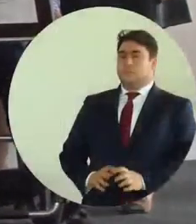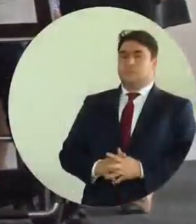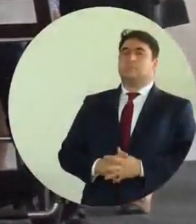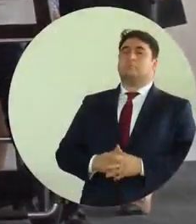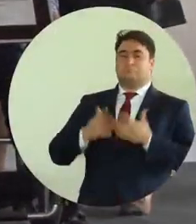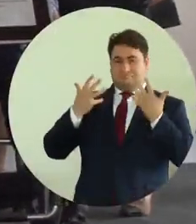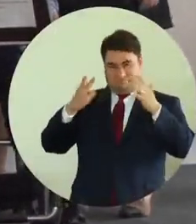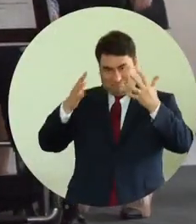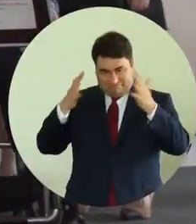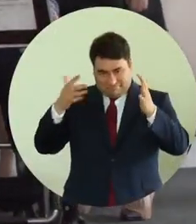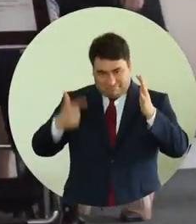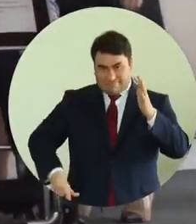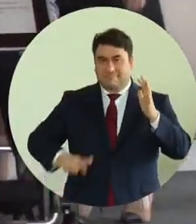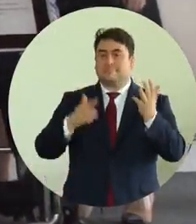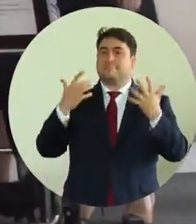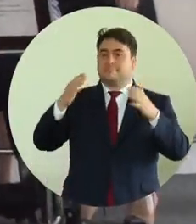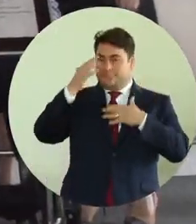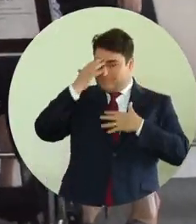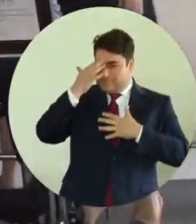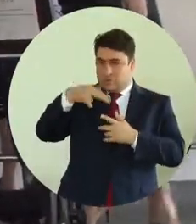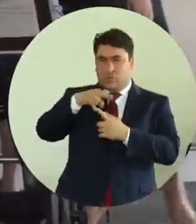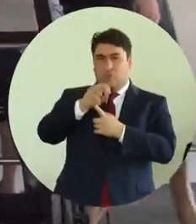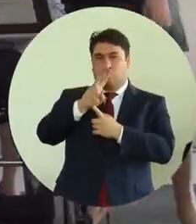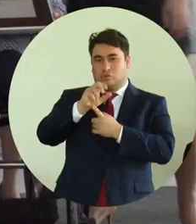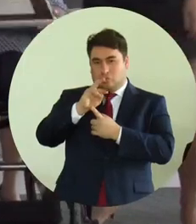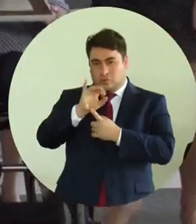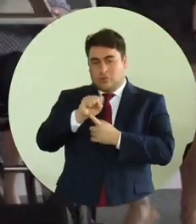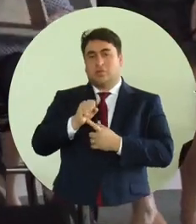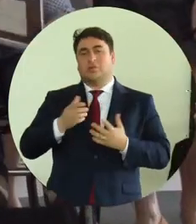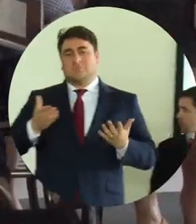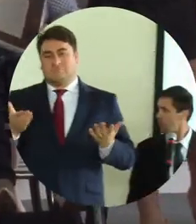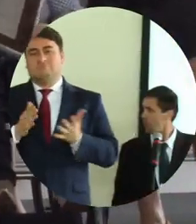Mais uma salva de palmas, muito obrigado, Novartis Biociências.